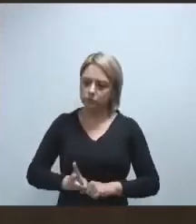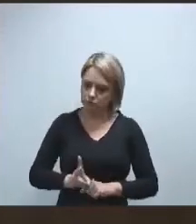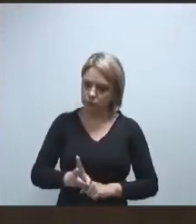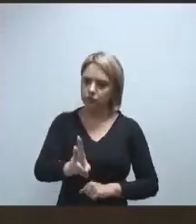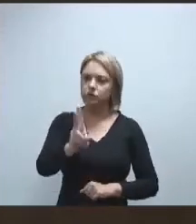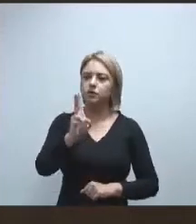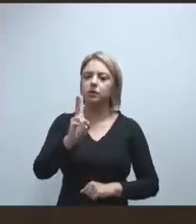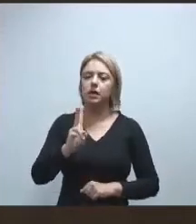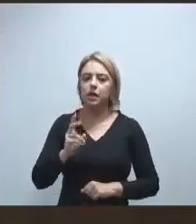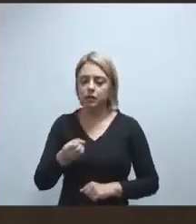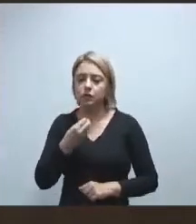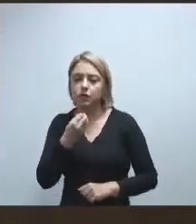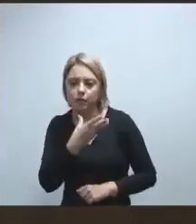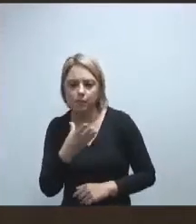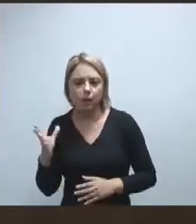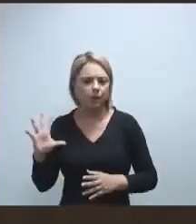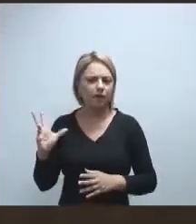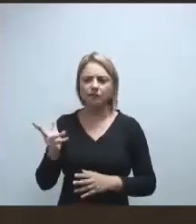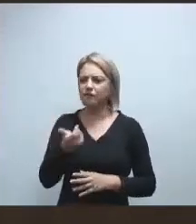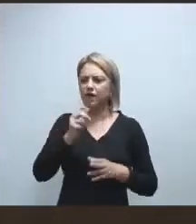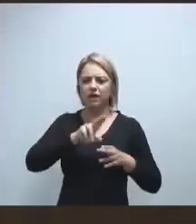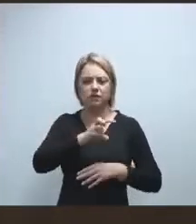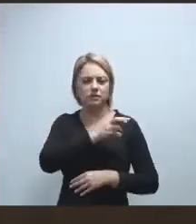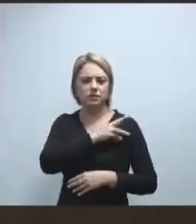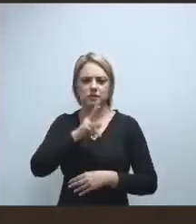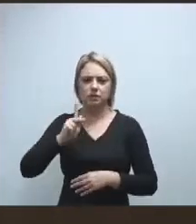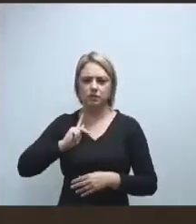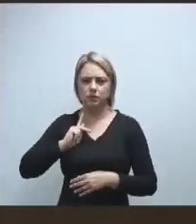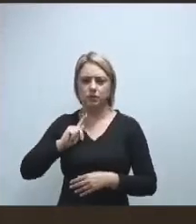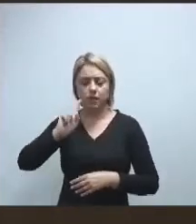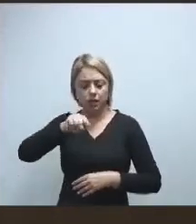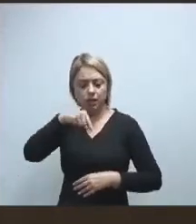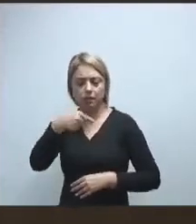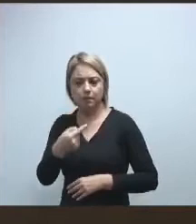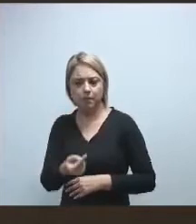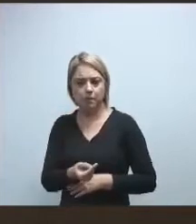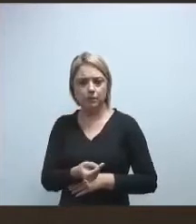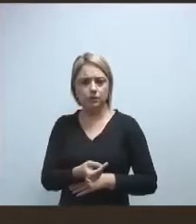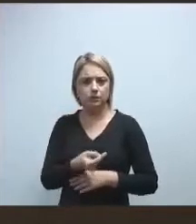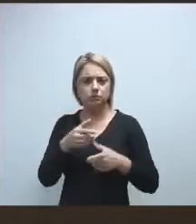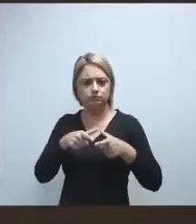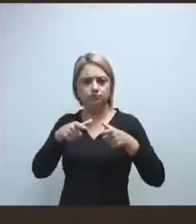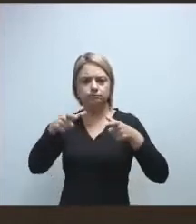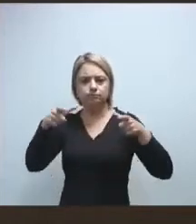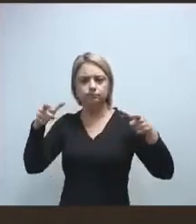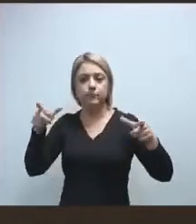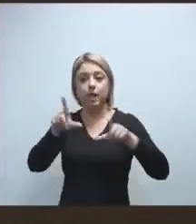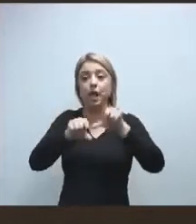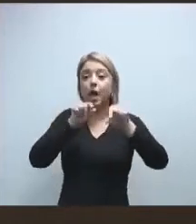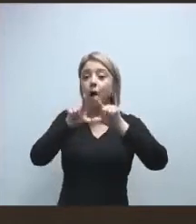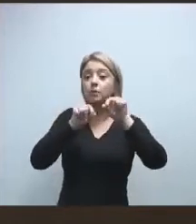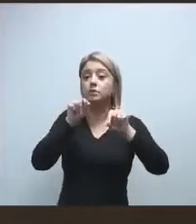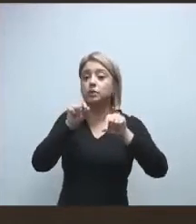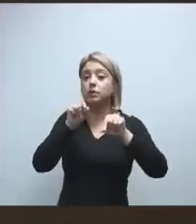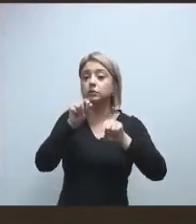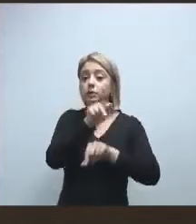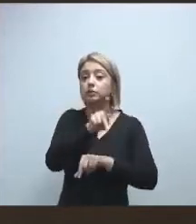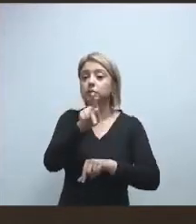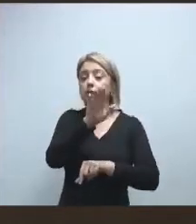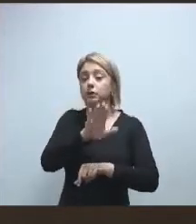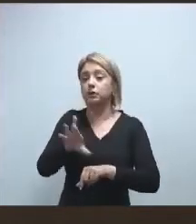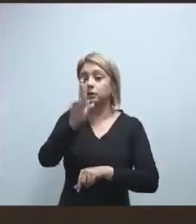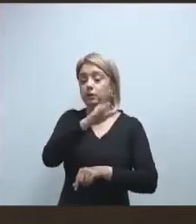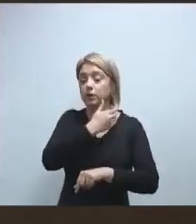beneficiou vários membros do ministério público e depois se fez a opção na procuradoria da